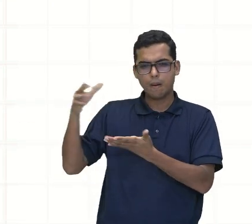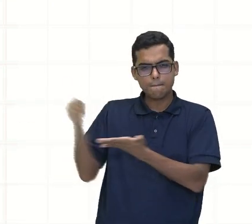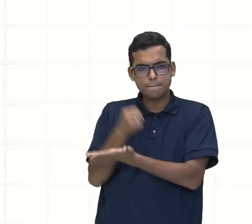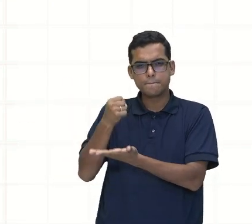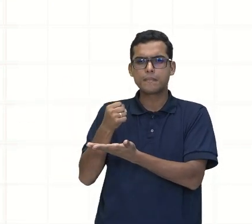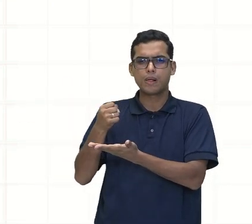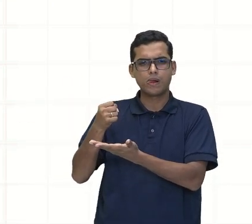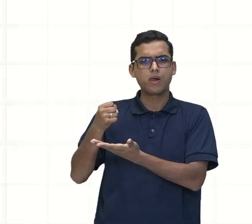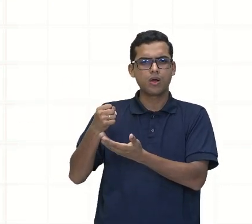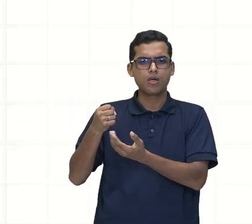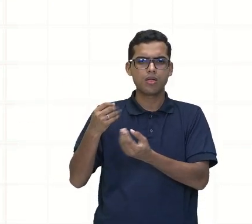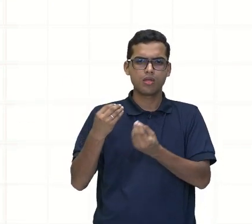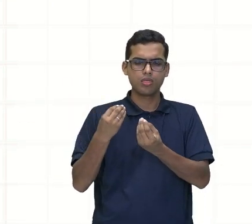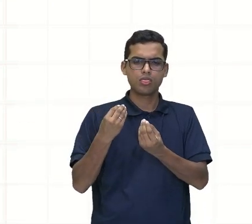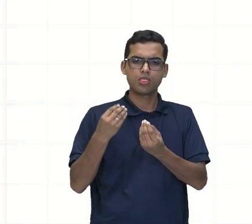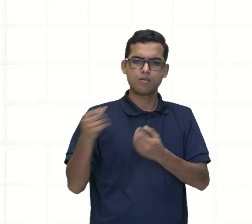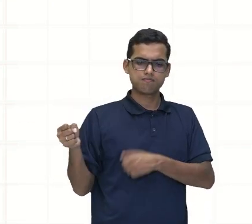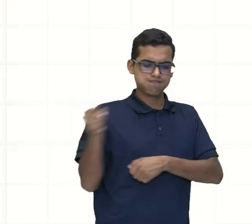bens